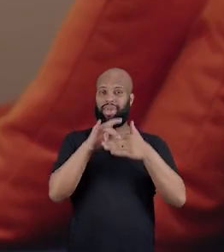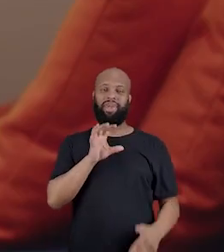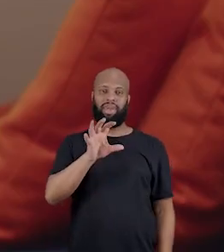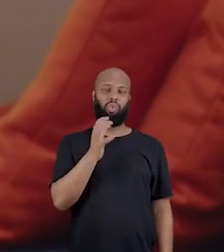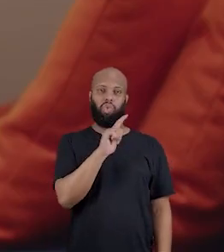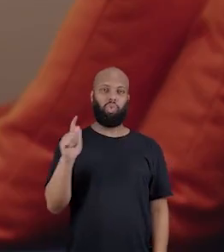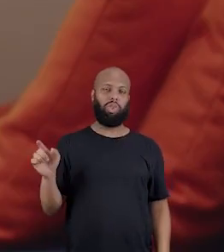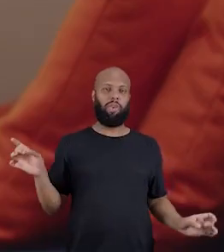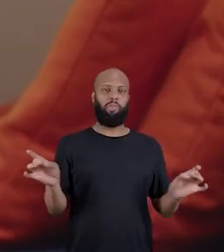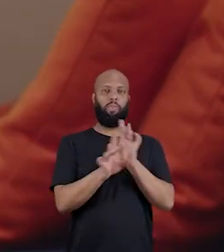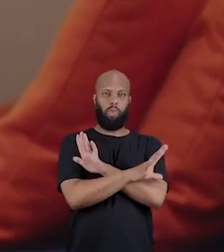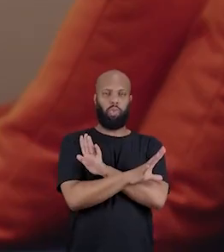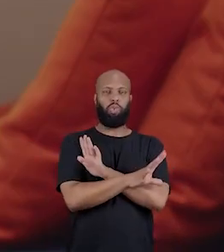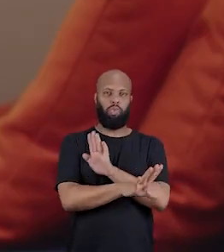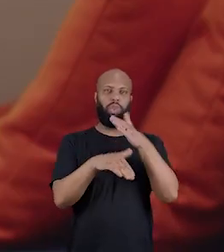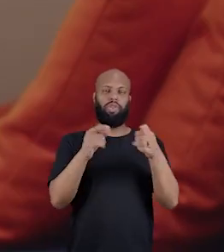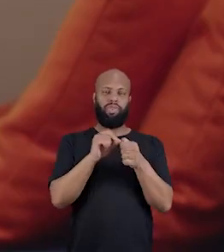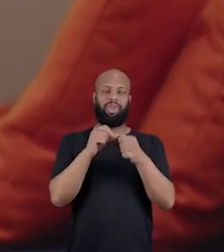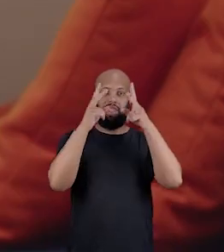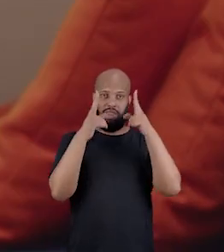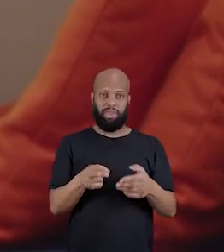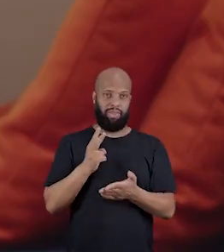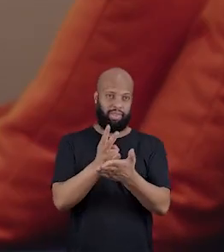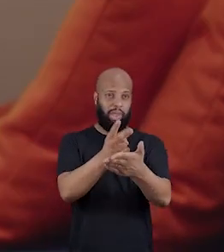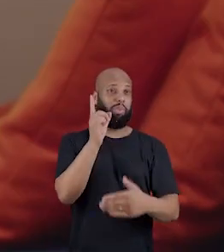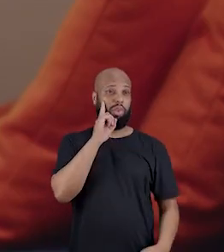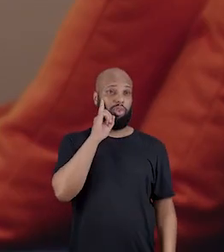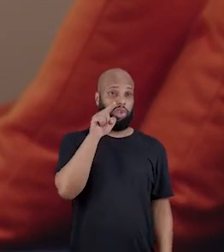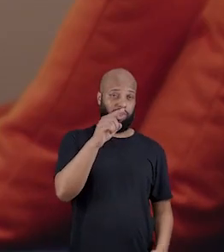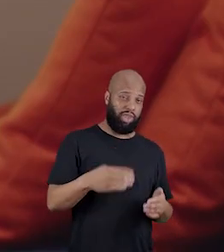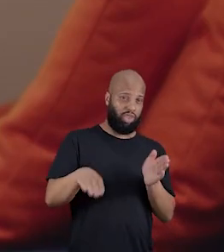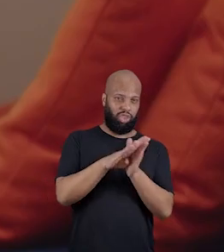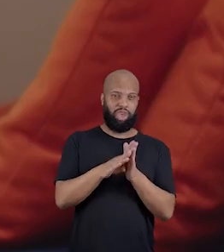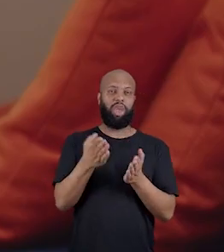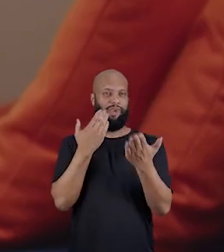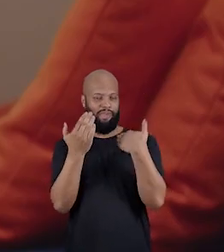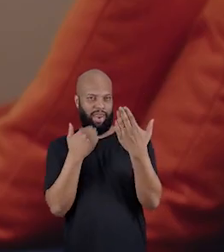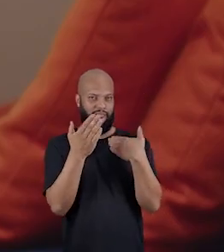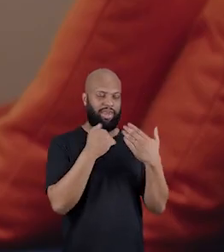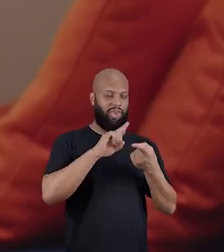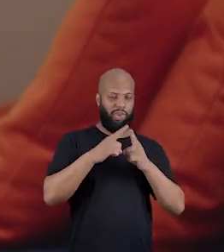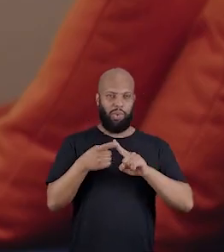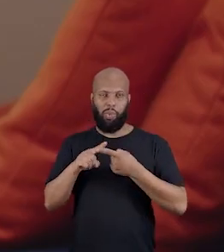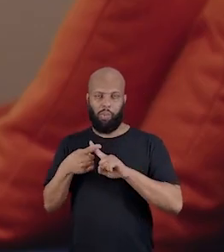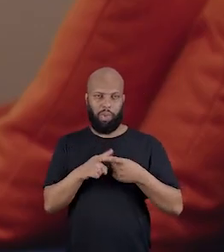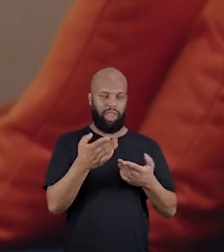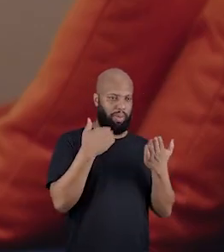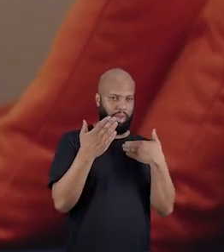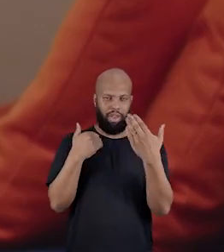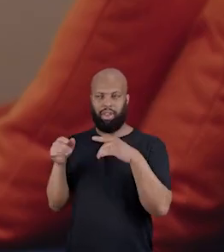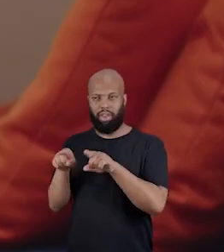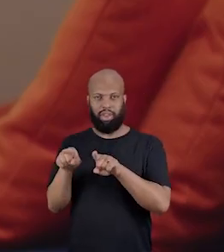da liderança é que não tem uma receita pronta para fazer igual todo dia. Todo dia você chega, conversa,